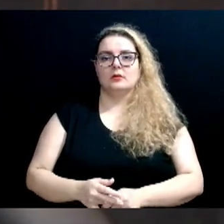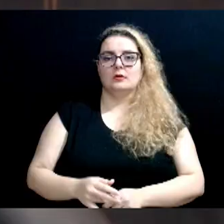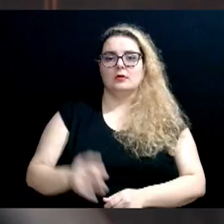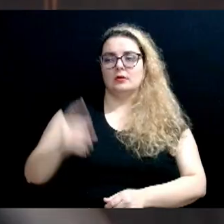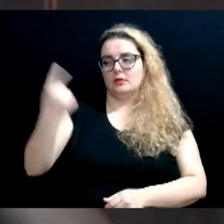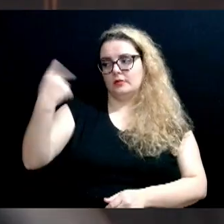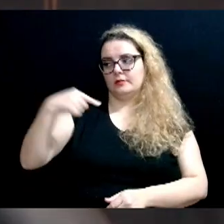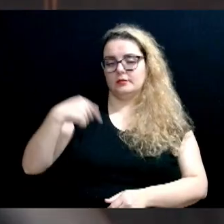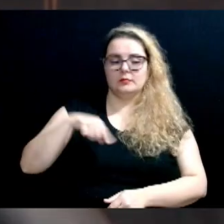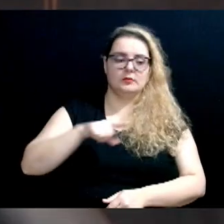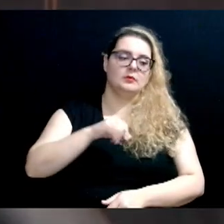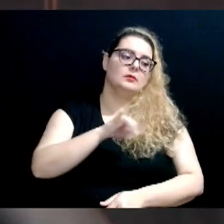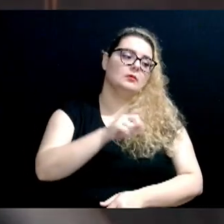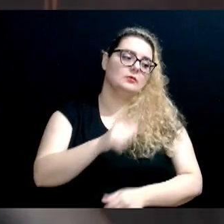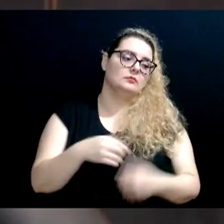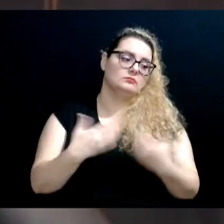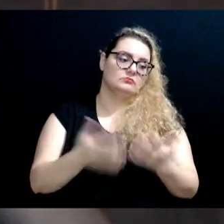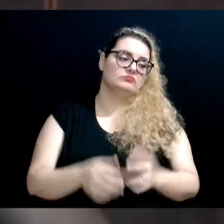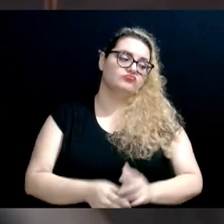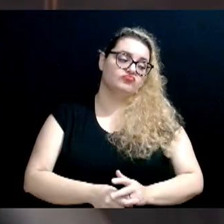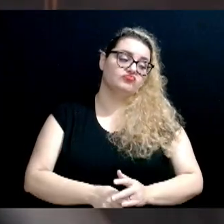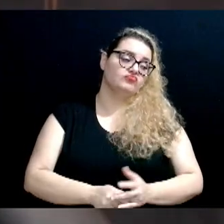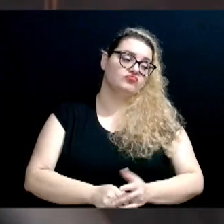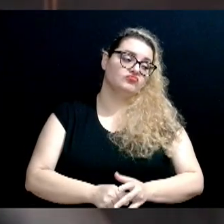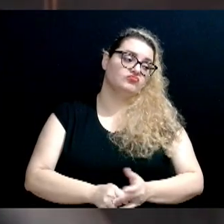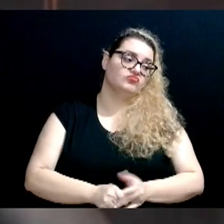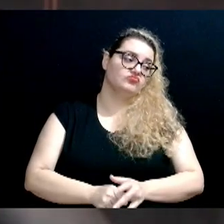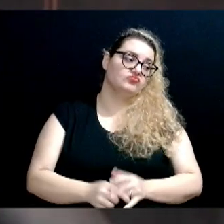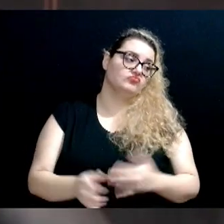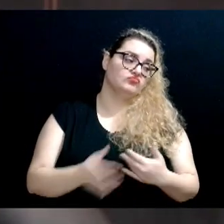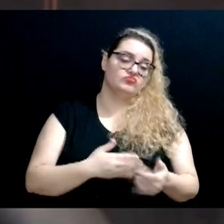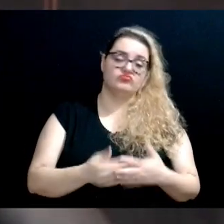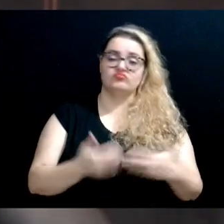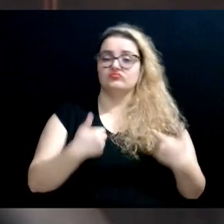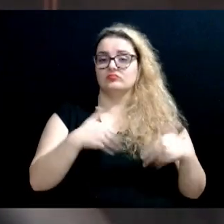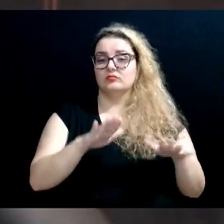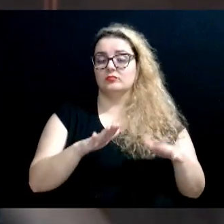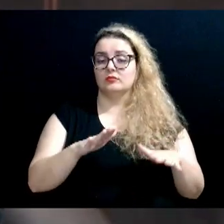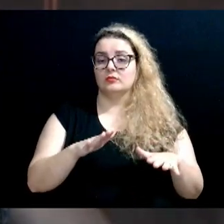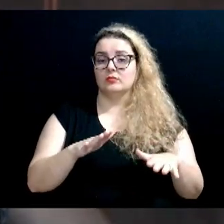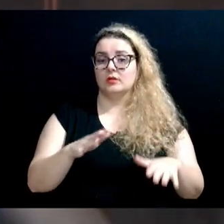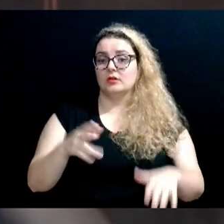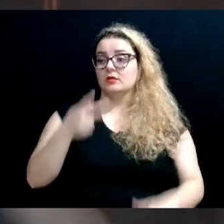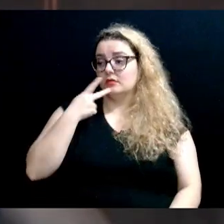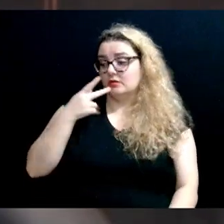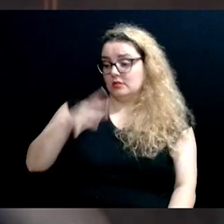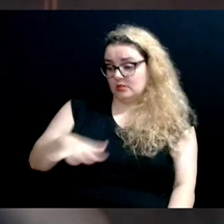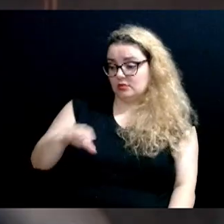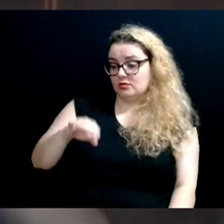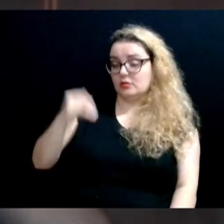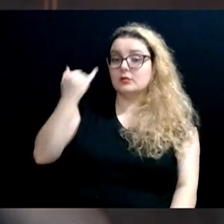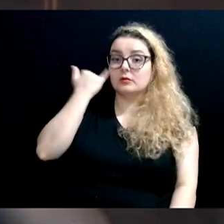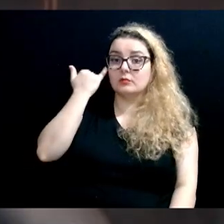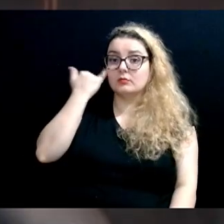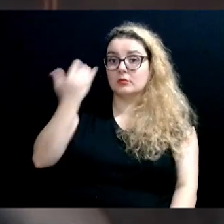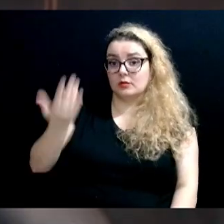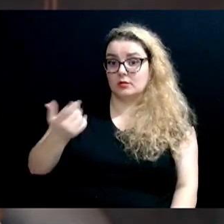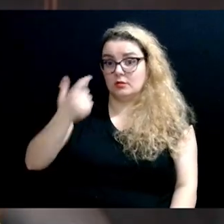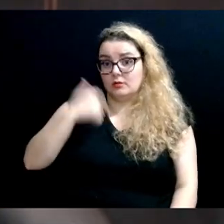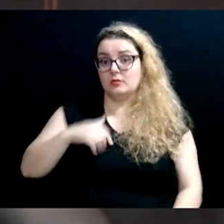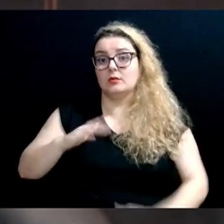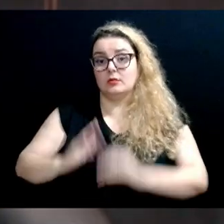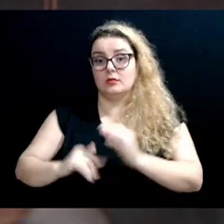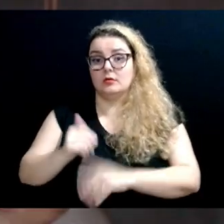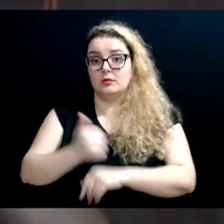entrega sem muito crivo. Isso a gente fala, você chamou a zona da preguiça, eu profissionalmente posso dizer que é